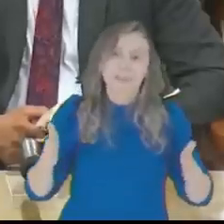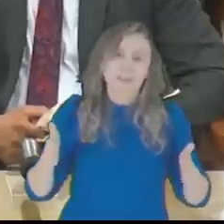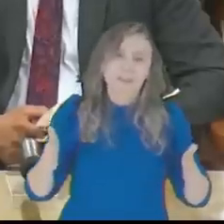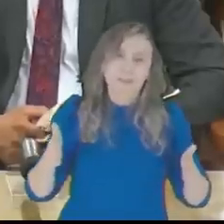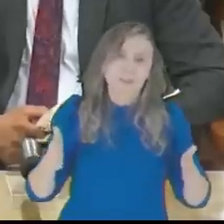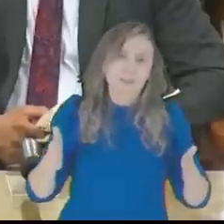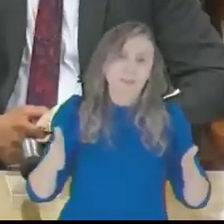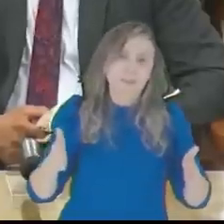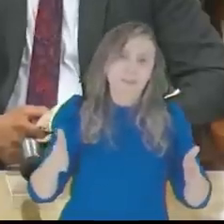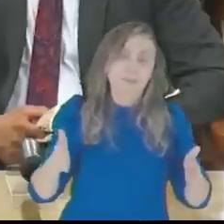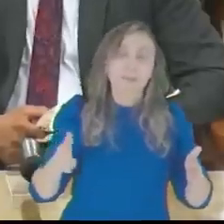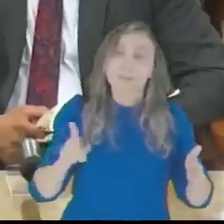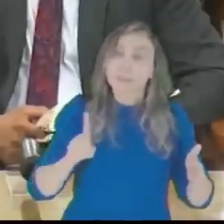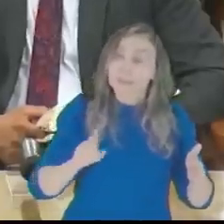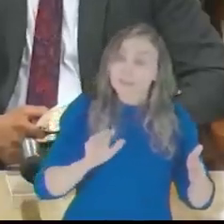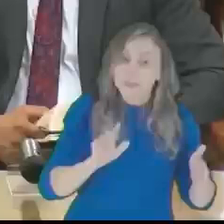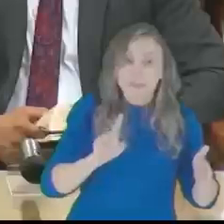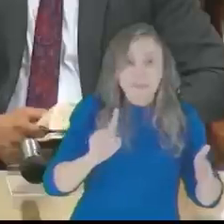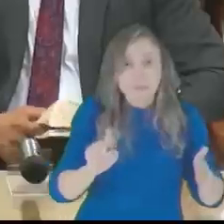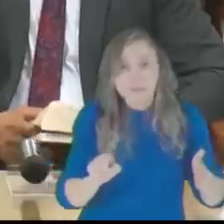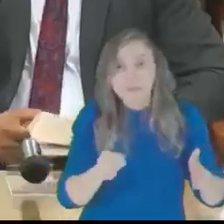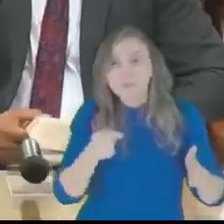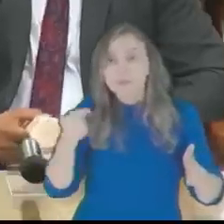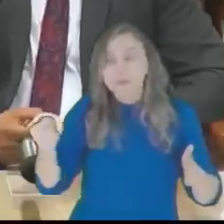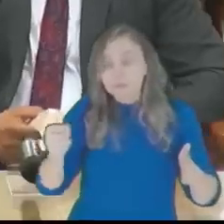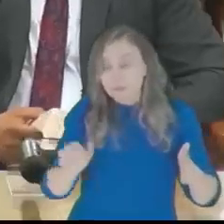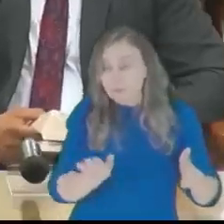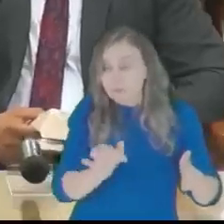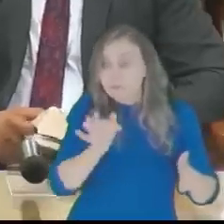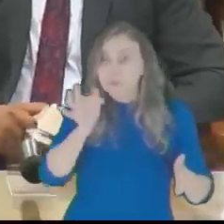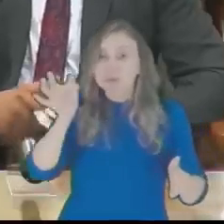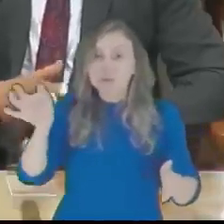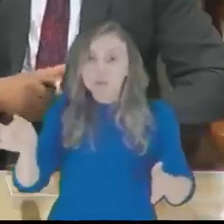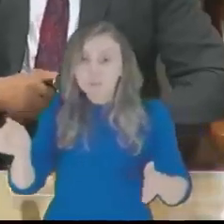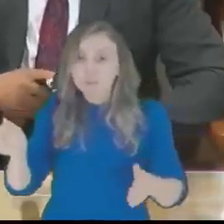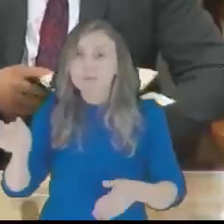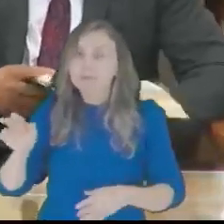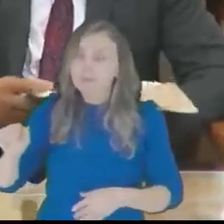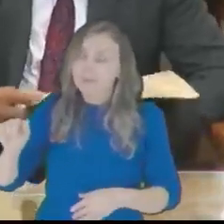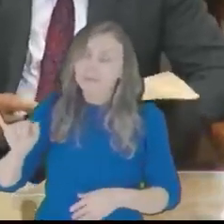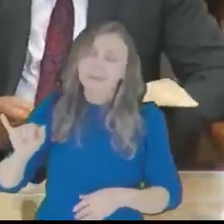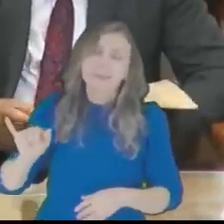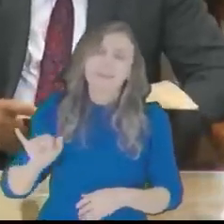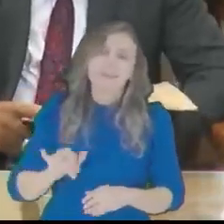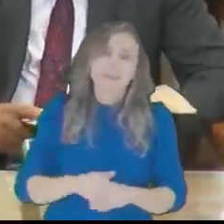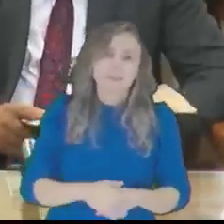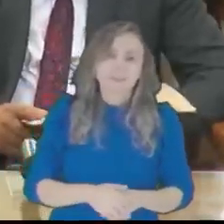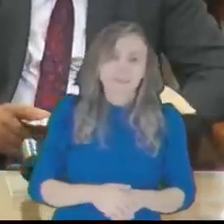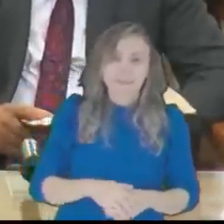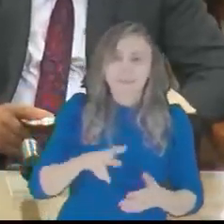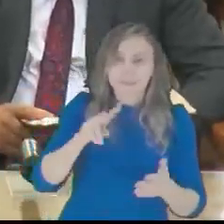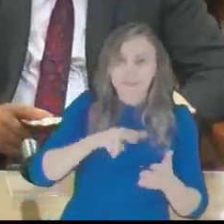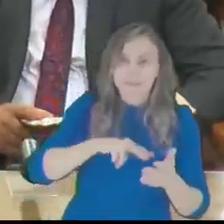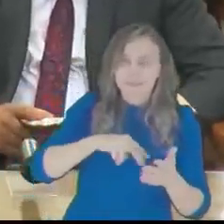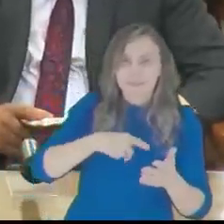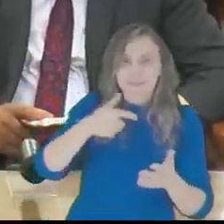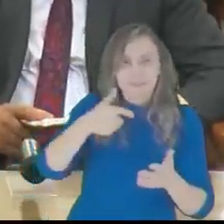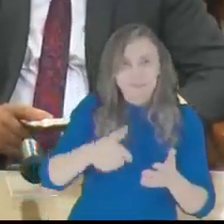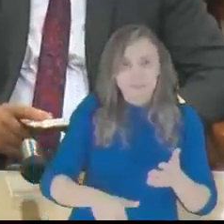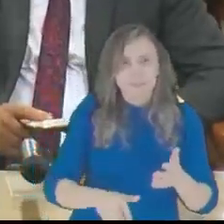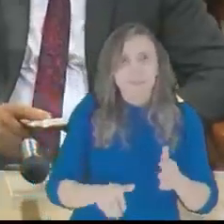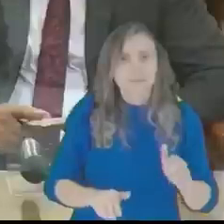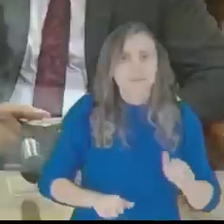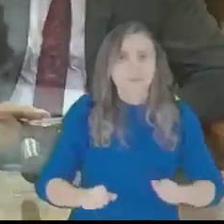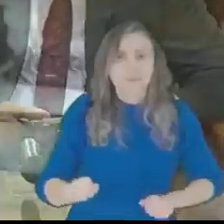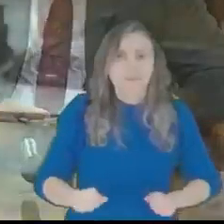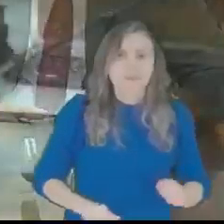Isso aí no futuro. Aí eles disseram: Jesus, é agora. Leia de novo, por favor, pastor Múcio. Atos 1:6, por gentileza. Atos 1:6,